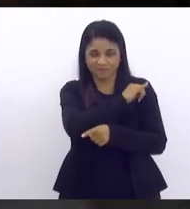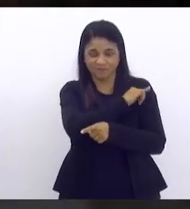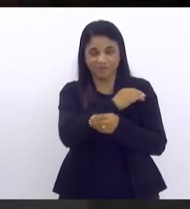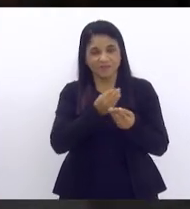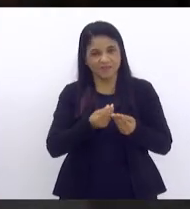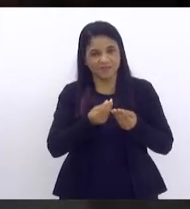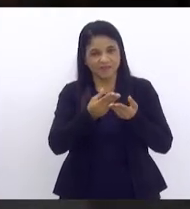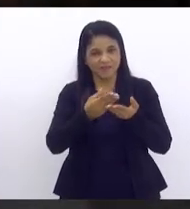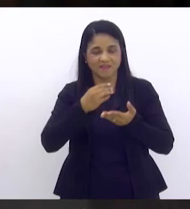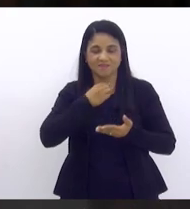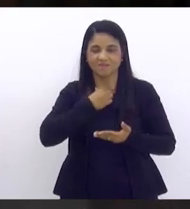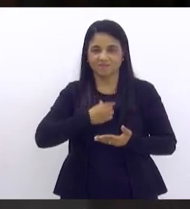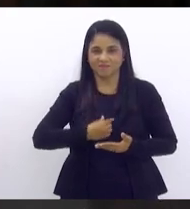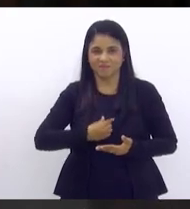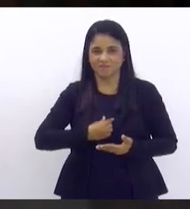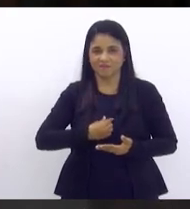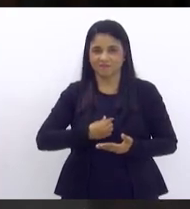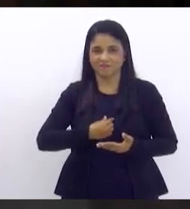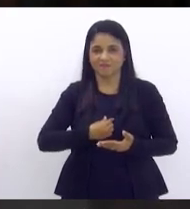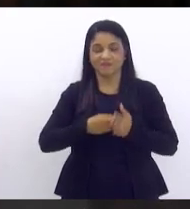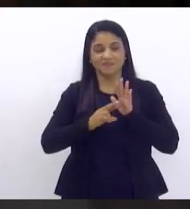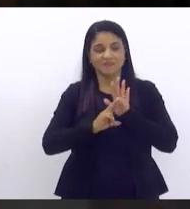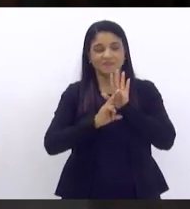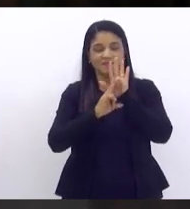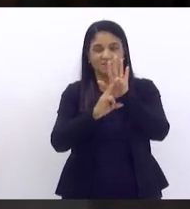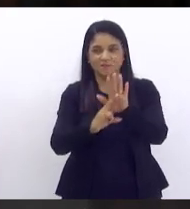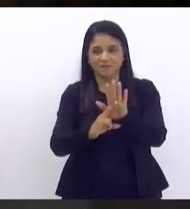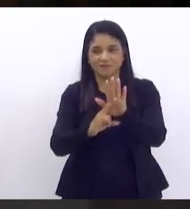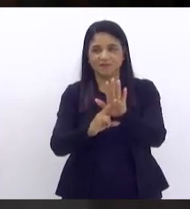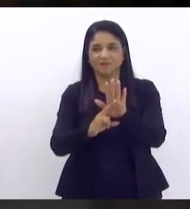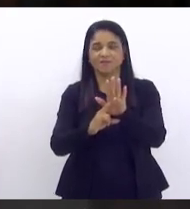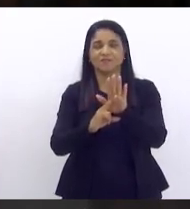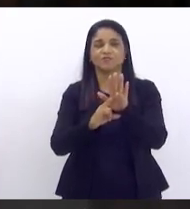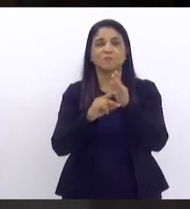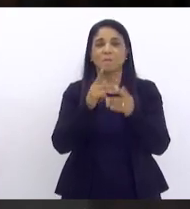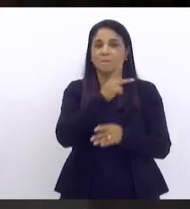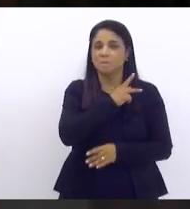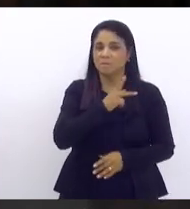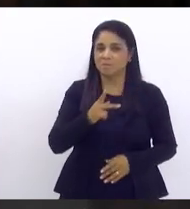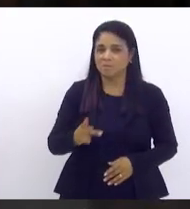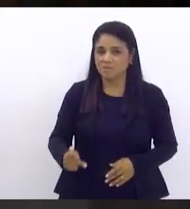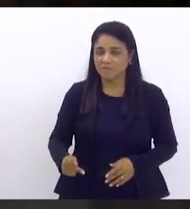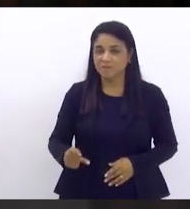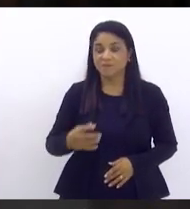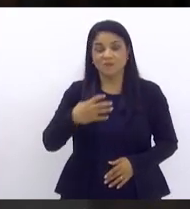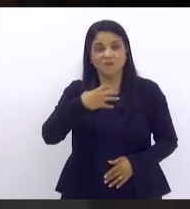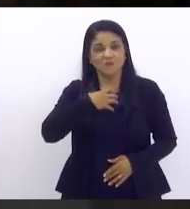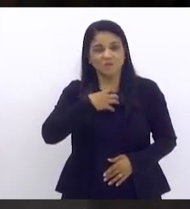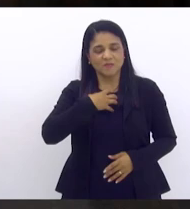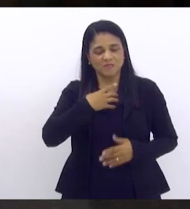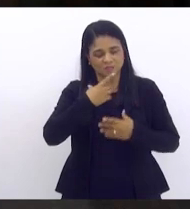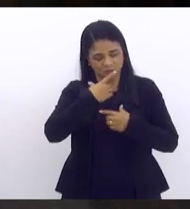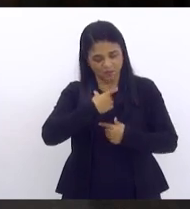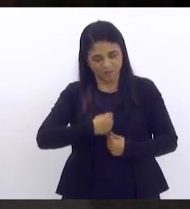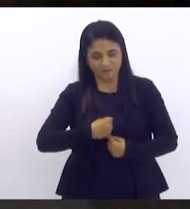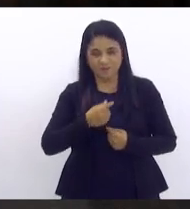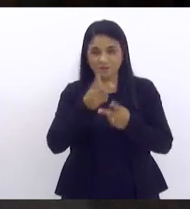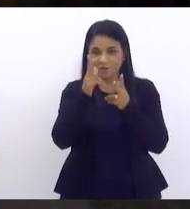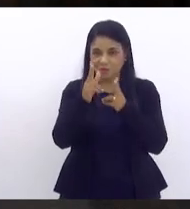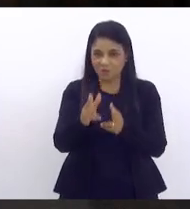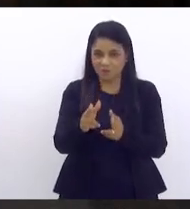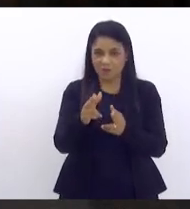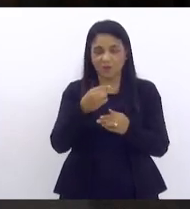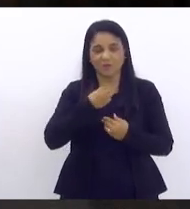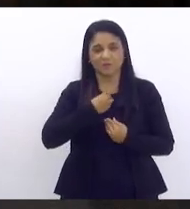entrega para o nosso representante, o nosso presidente. Eu me sinto ganhando esta medalha quando a